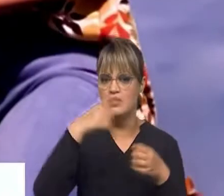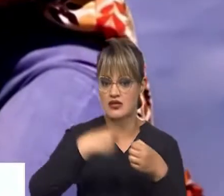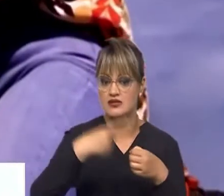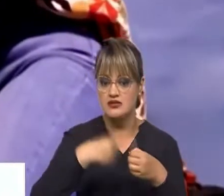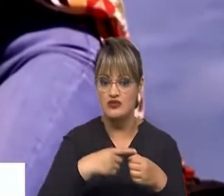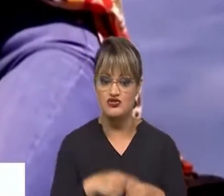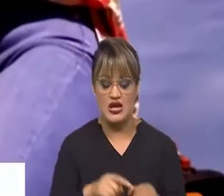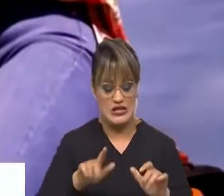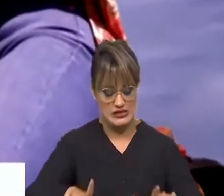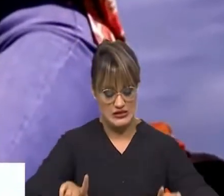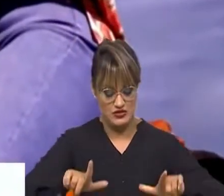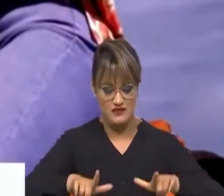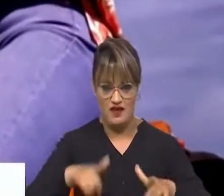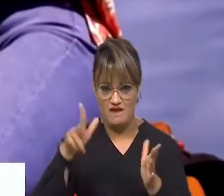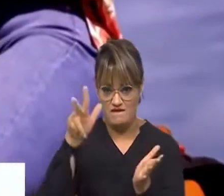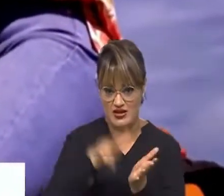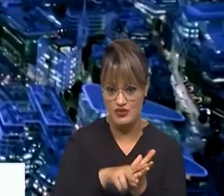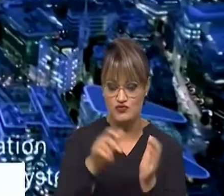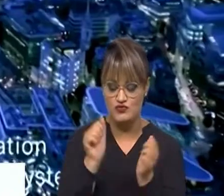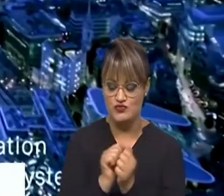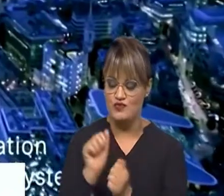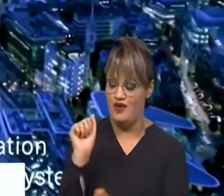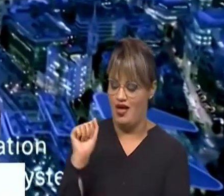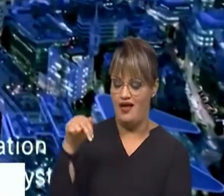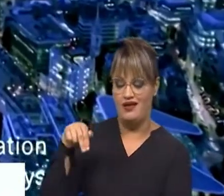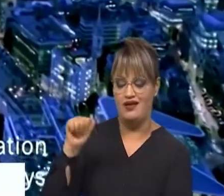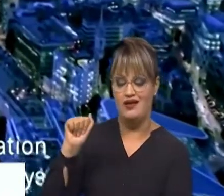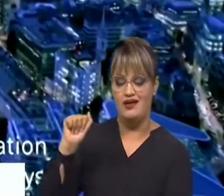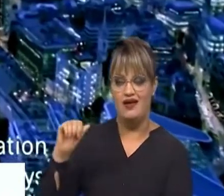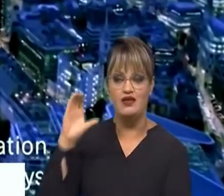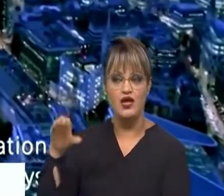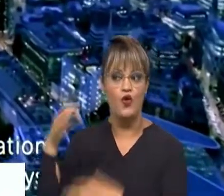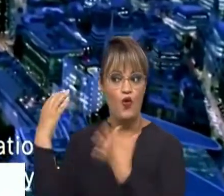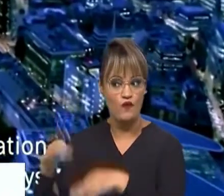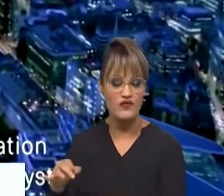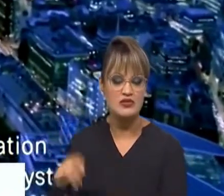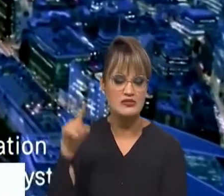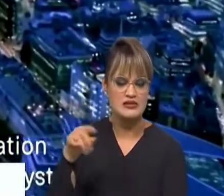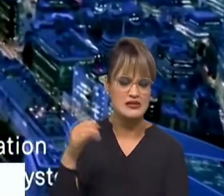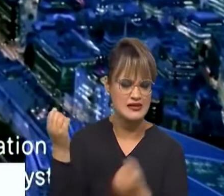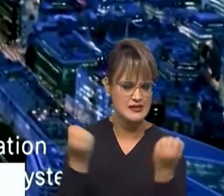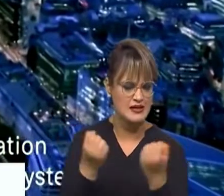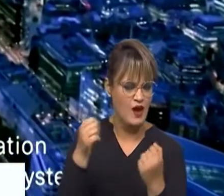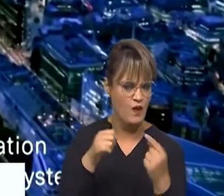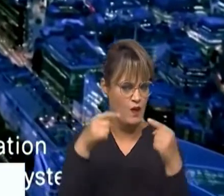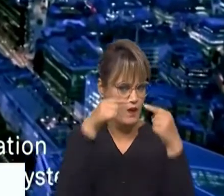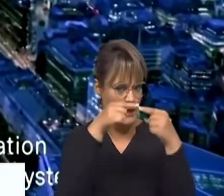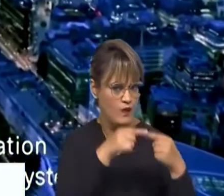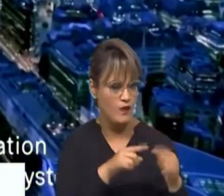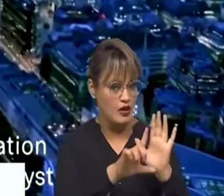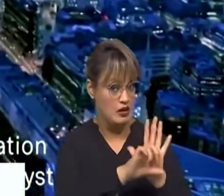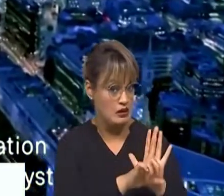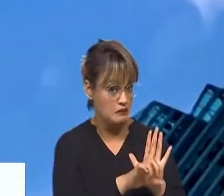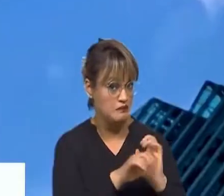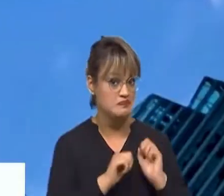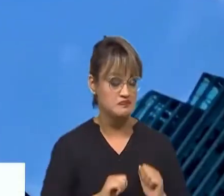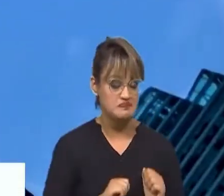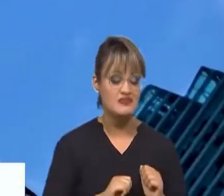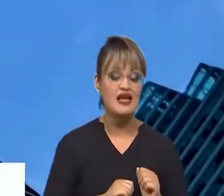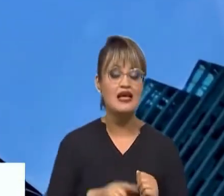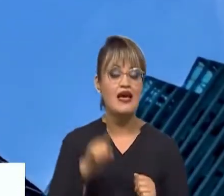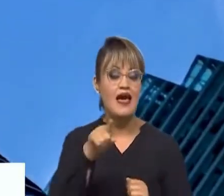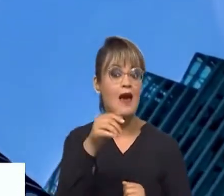Essa certificação, junto à ANAC, vai confirmar se a aeronave atende aos critérios legais para o transporte aéreo. É